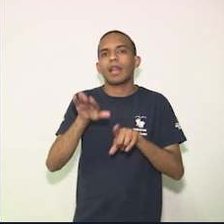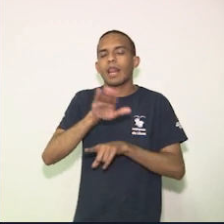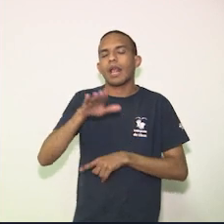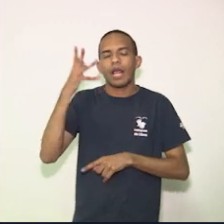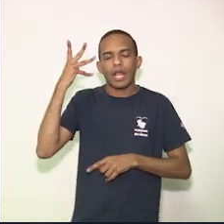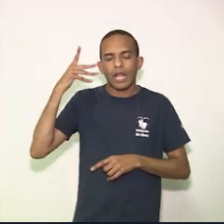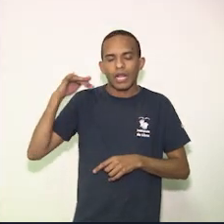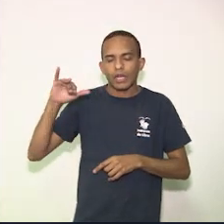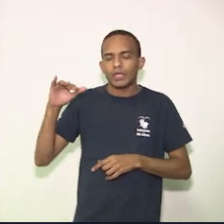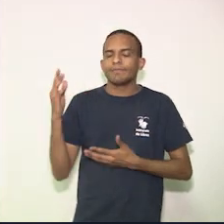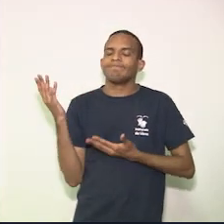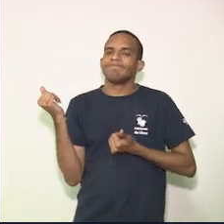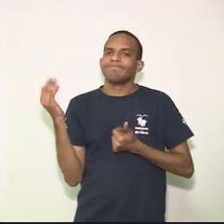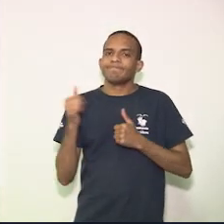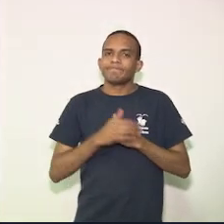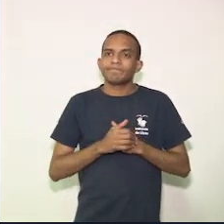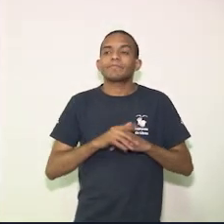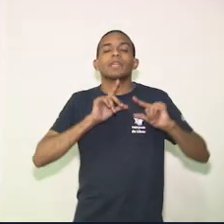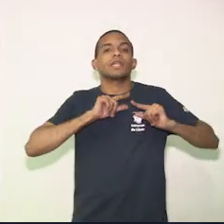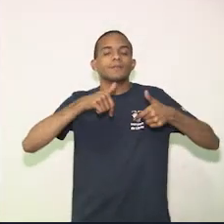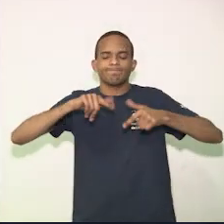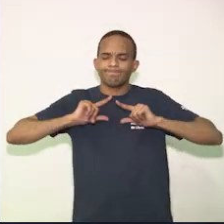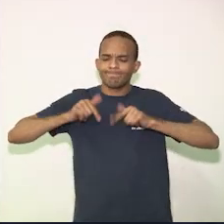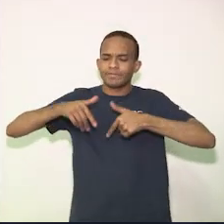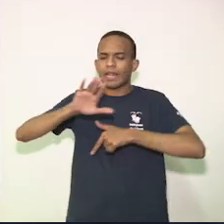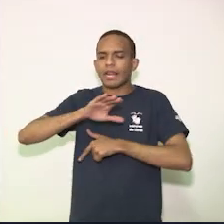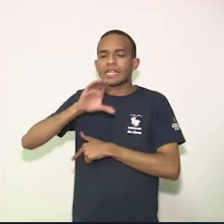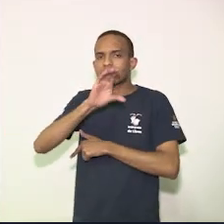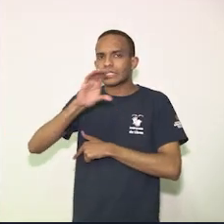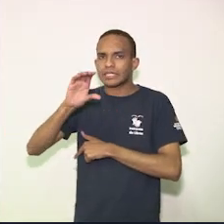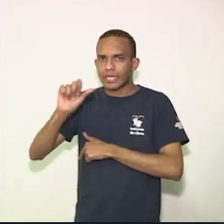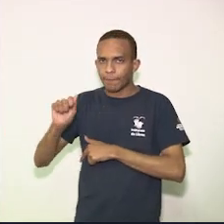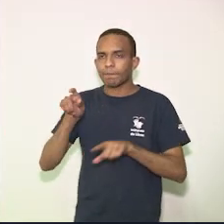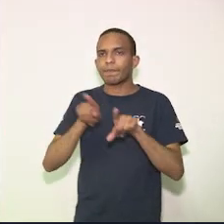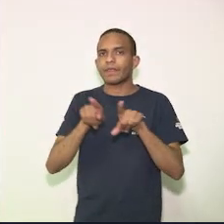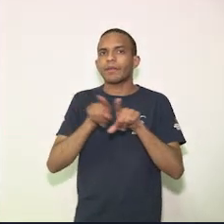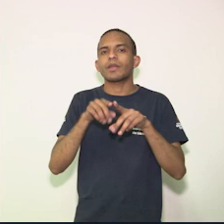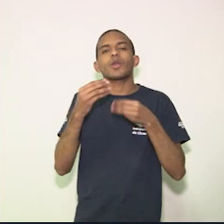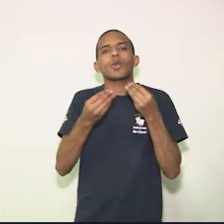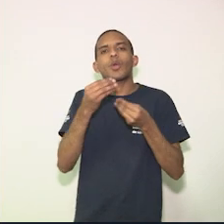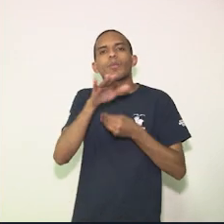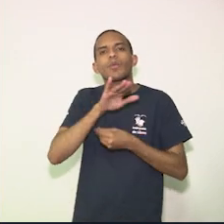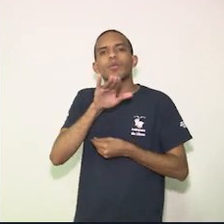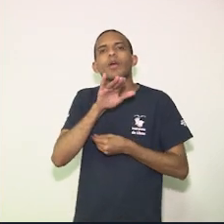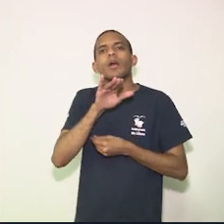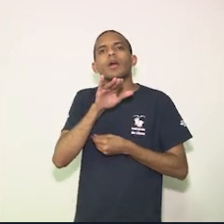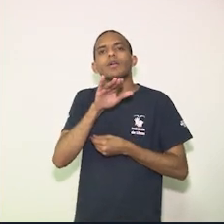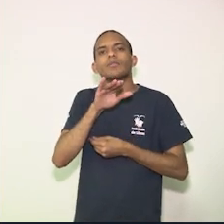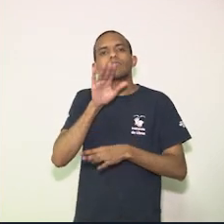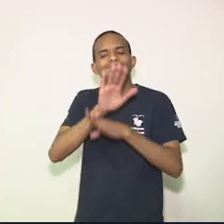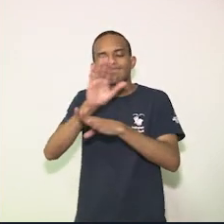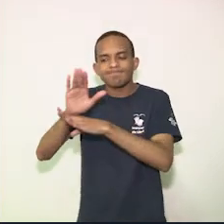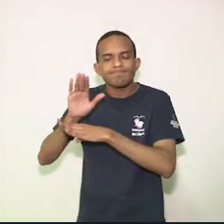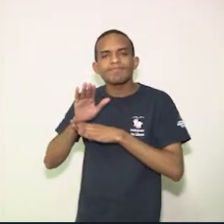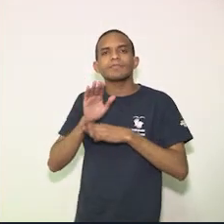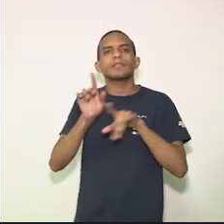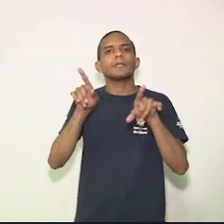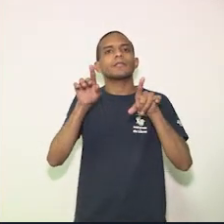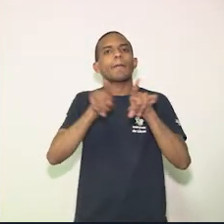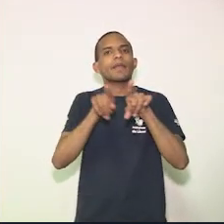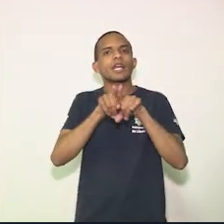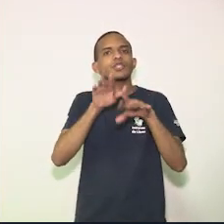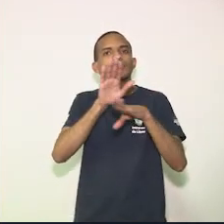adolescentes. As ações realizadas nos CCAs, de ludoterápicas e de